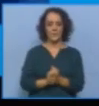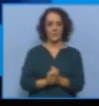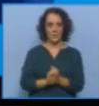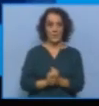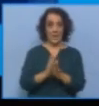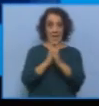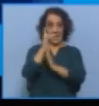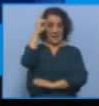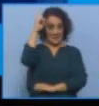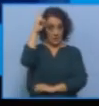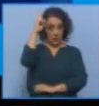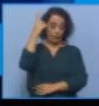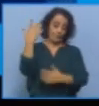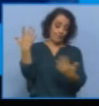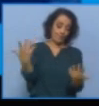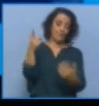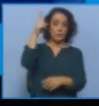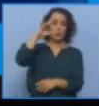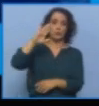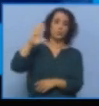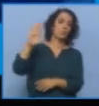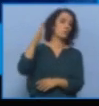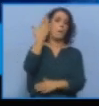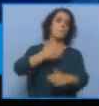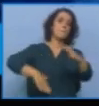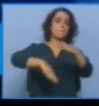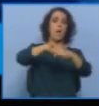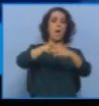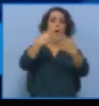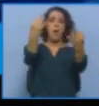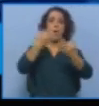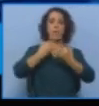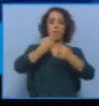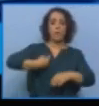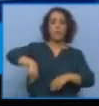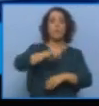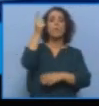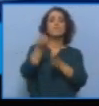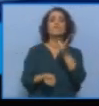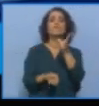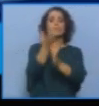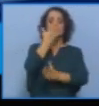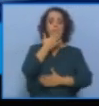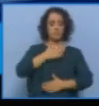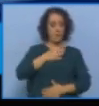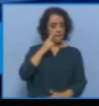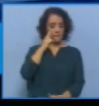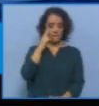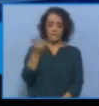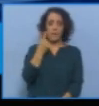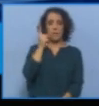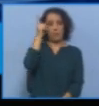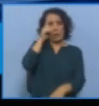A Deus, que é o nosso máximo benfeitor, que nos deu tudo, a começar pela vida, eu acho que é